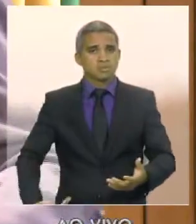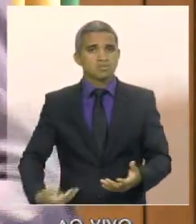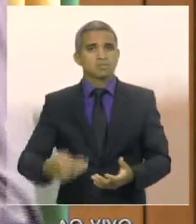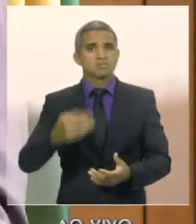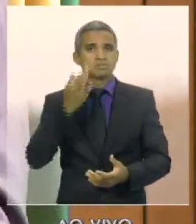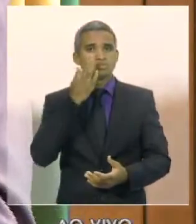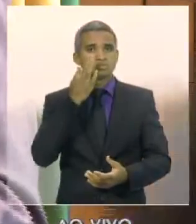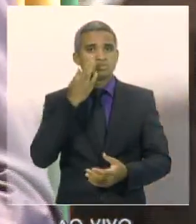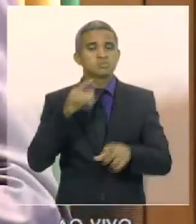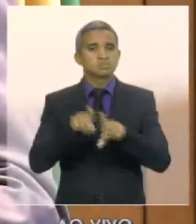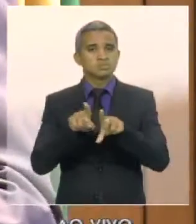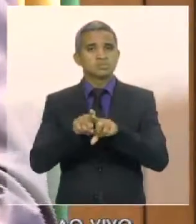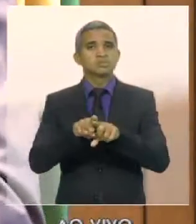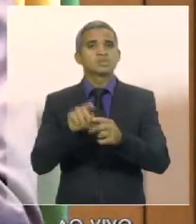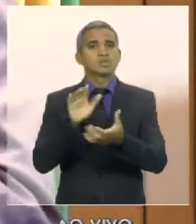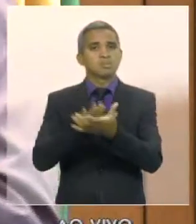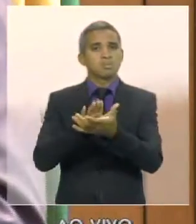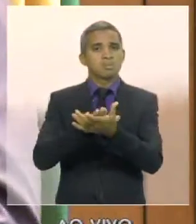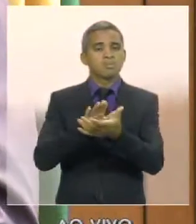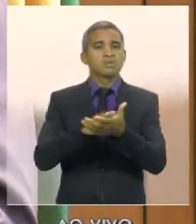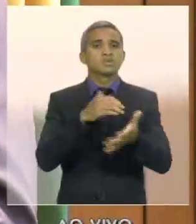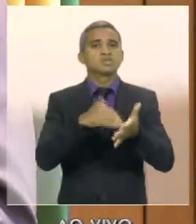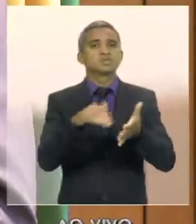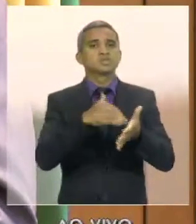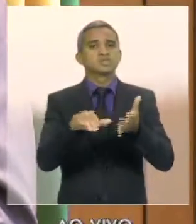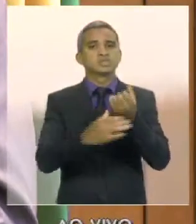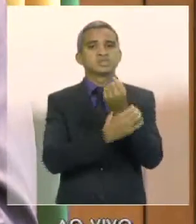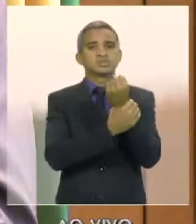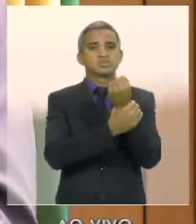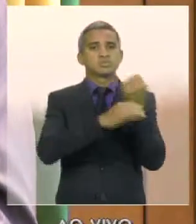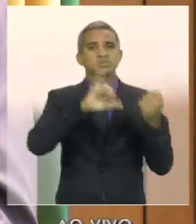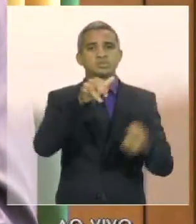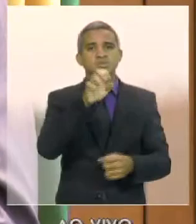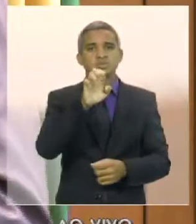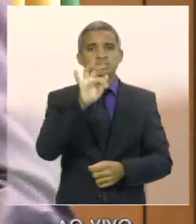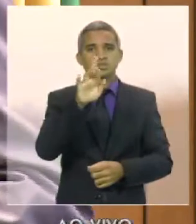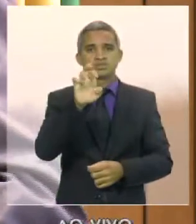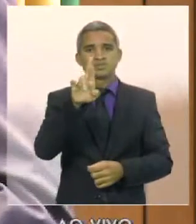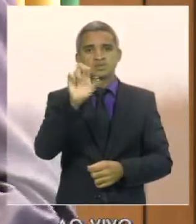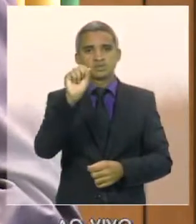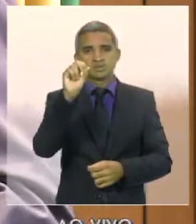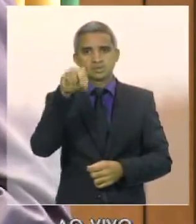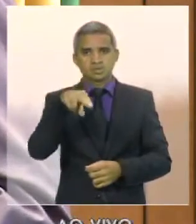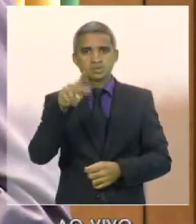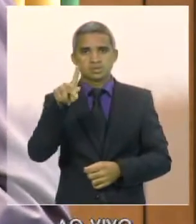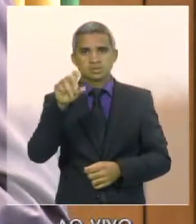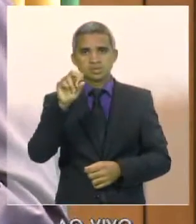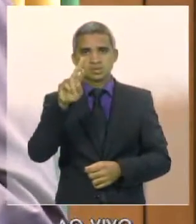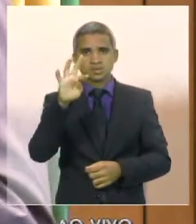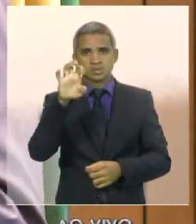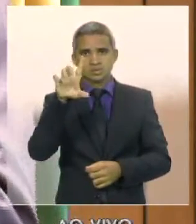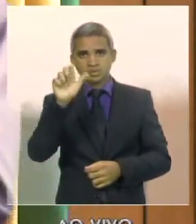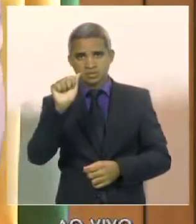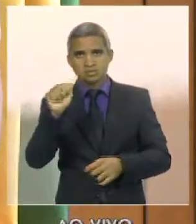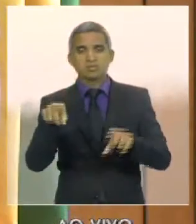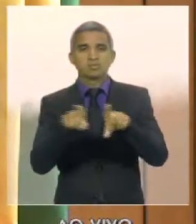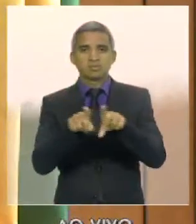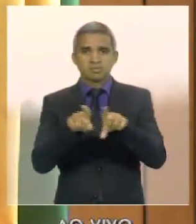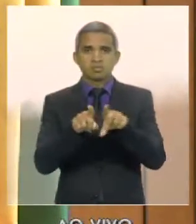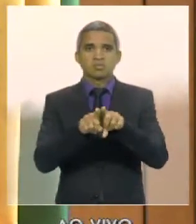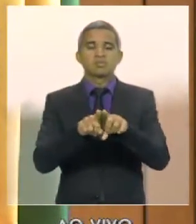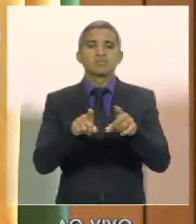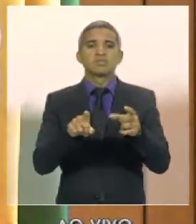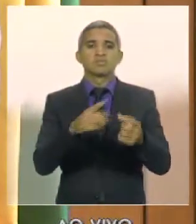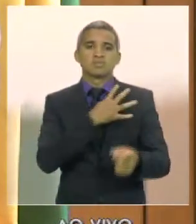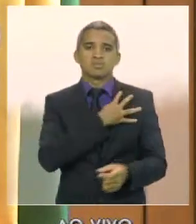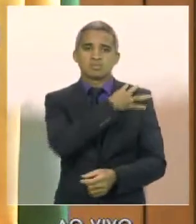Jefferson Portela, ao comandante, hoje, da Polícia Militar, por realmente entender que é